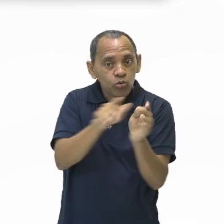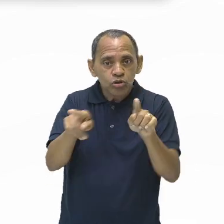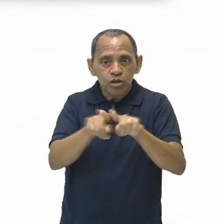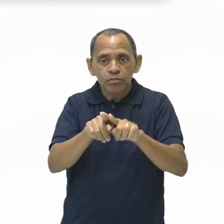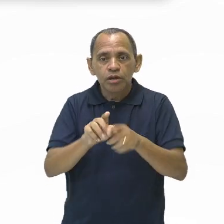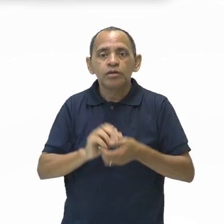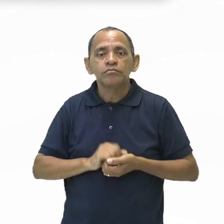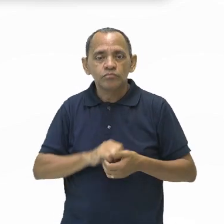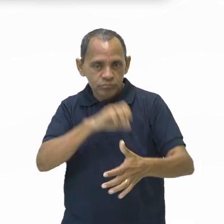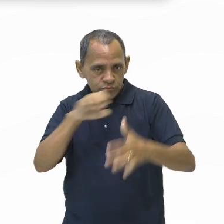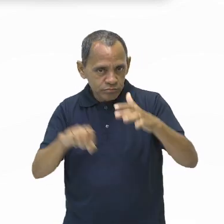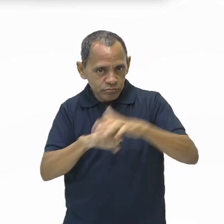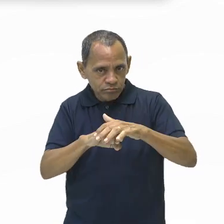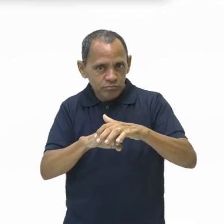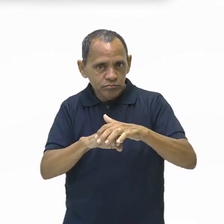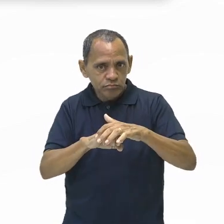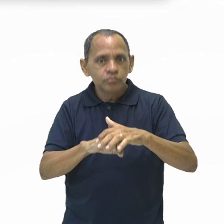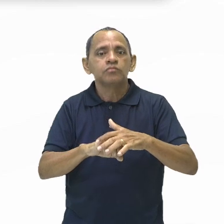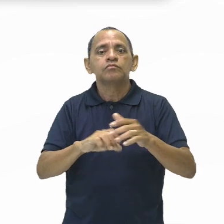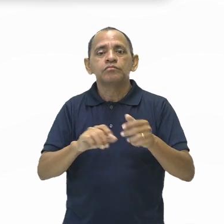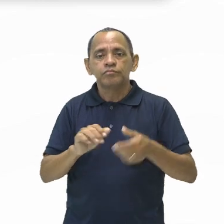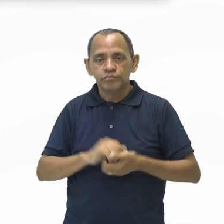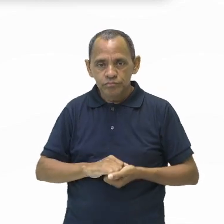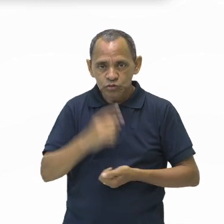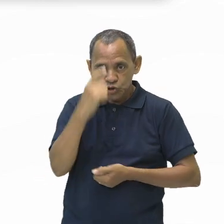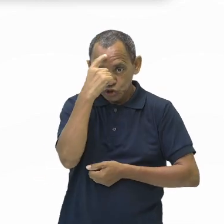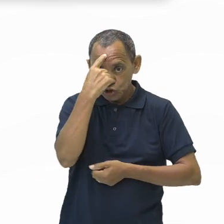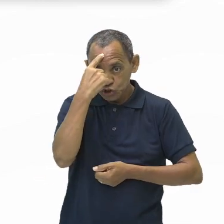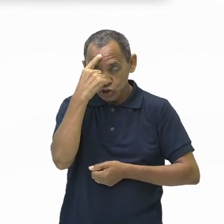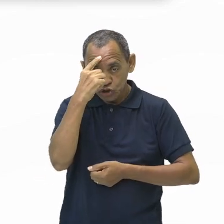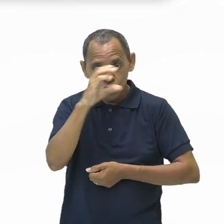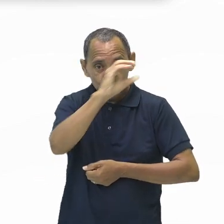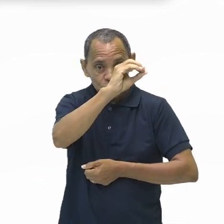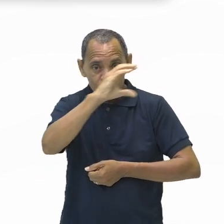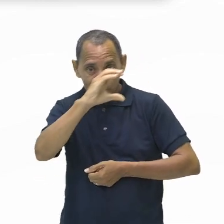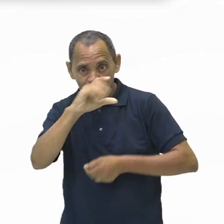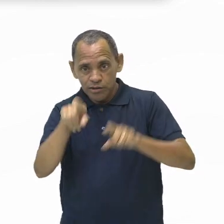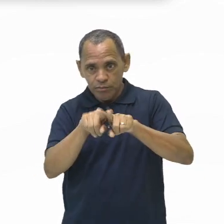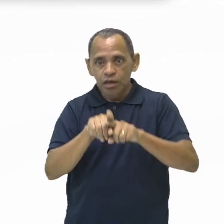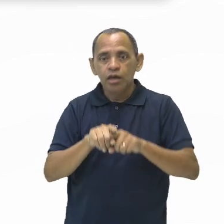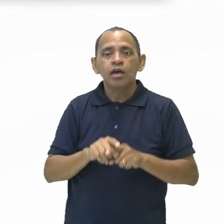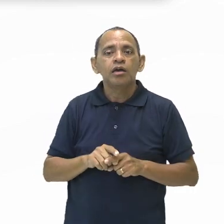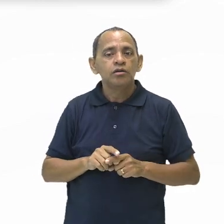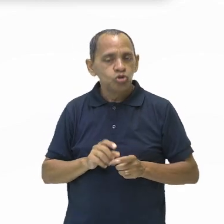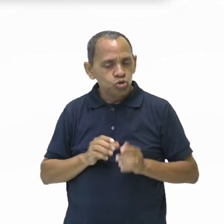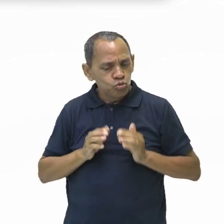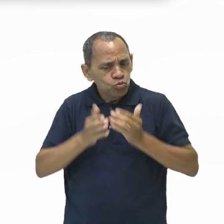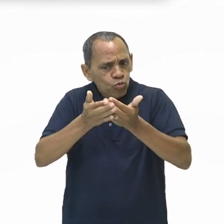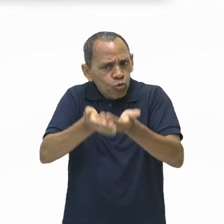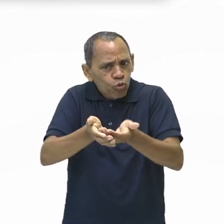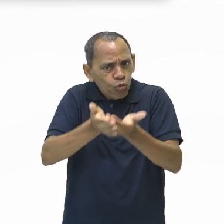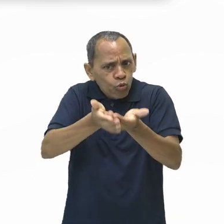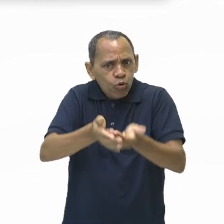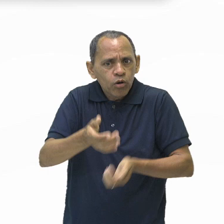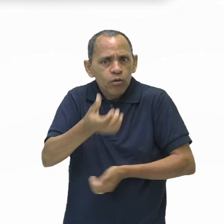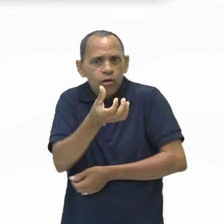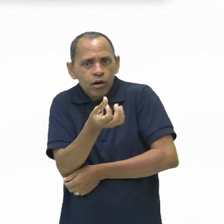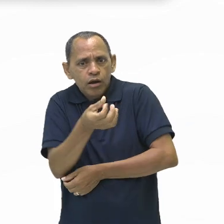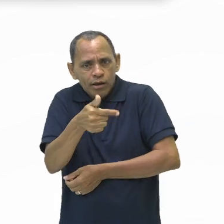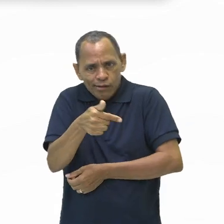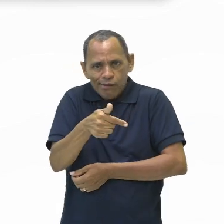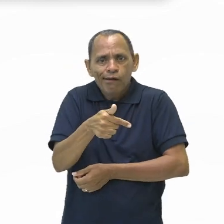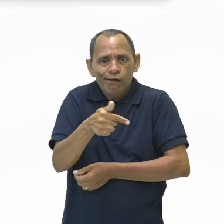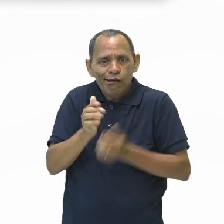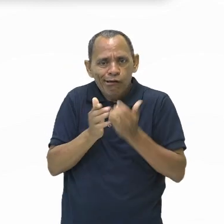Ocidentais organizou uma poderosa frota com cerca de 67 navios e